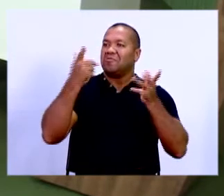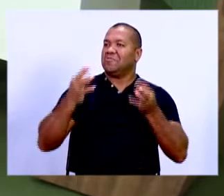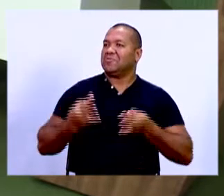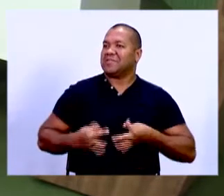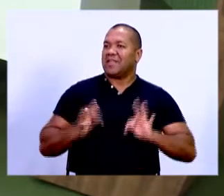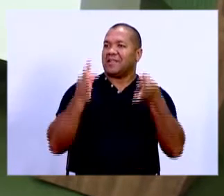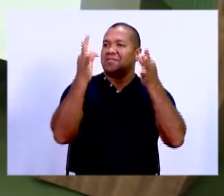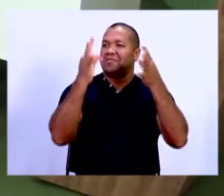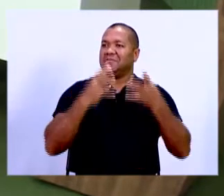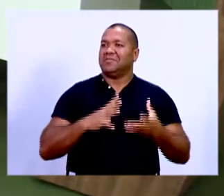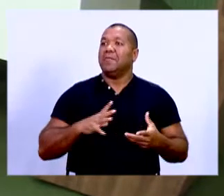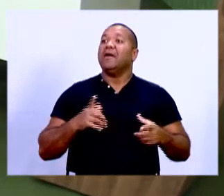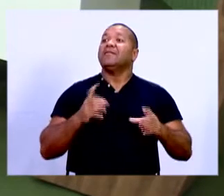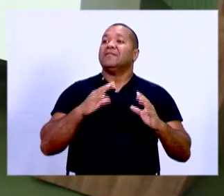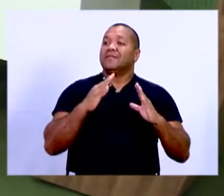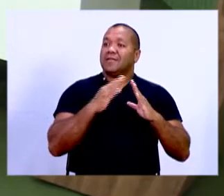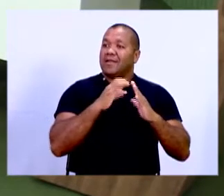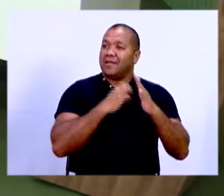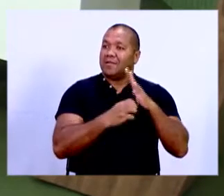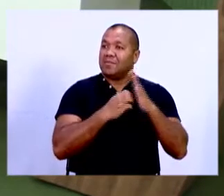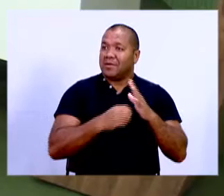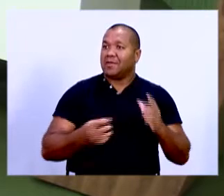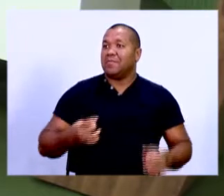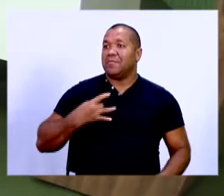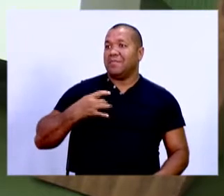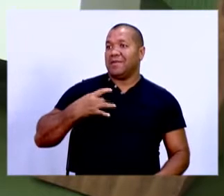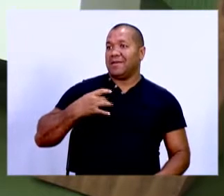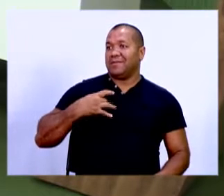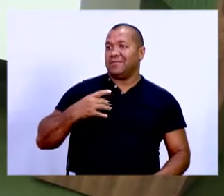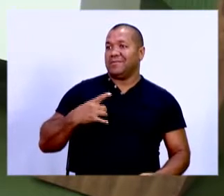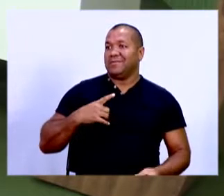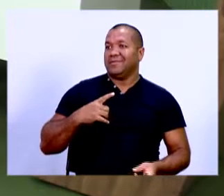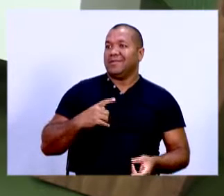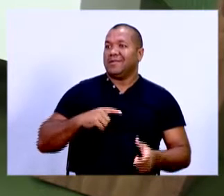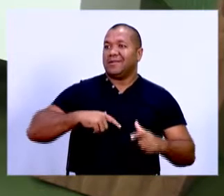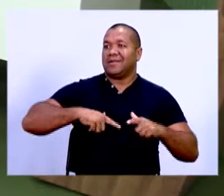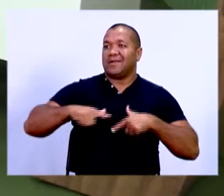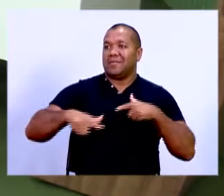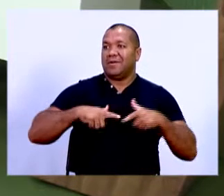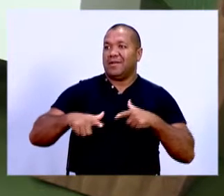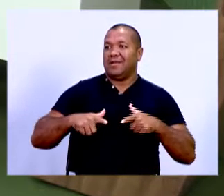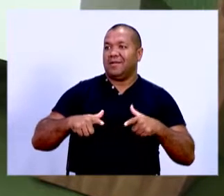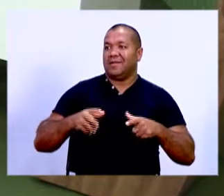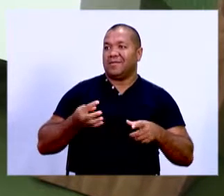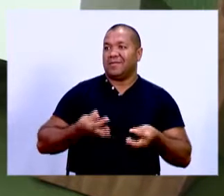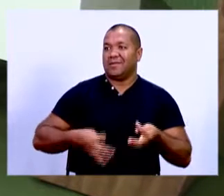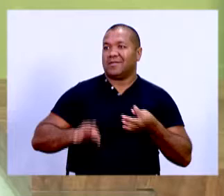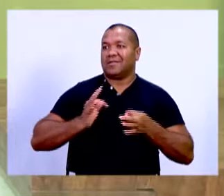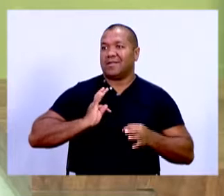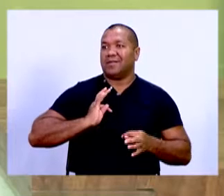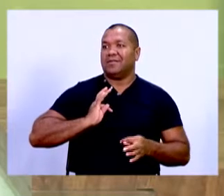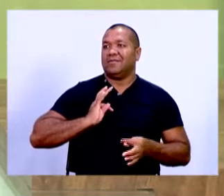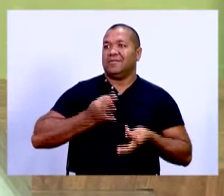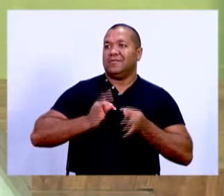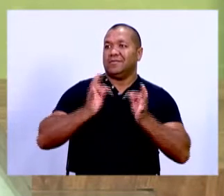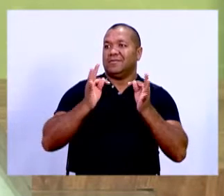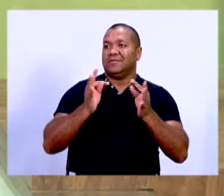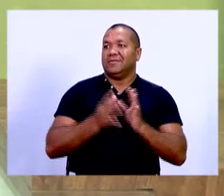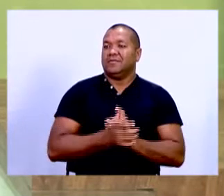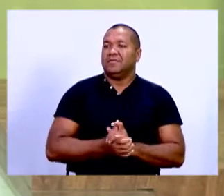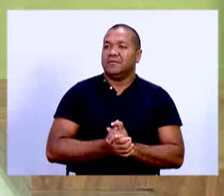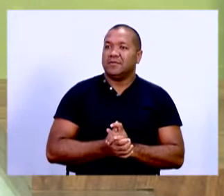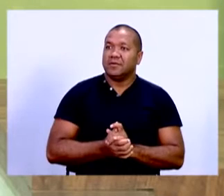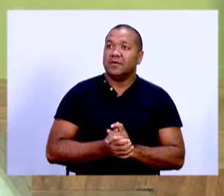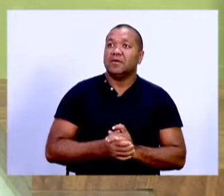muita empresa que não utiliza, tem medo de usar tecnologia, né? Infelizmente, ainda não quer sair da zona de conforto, enfrentar